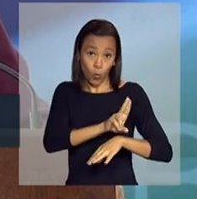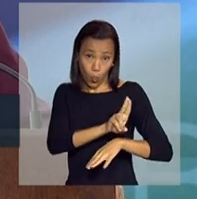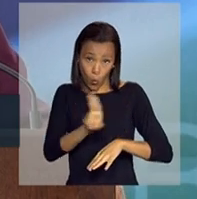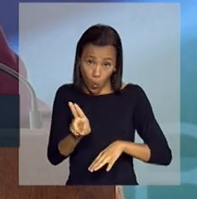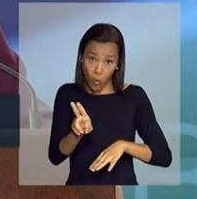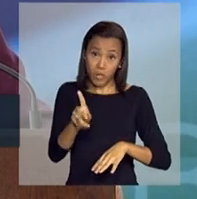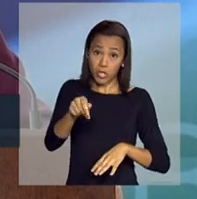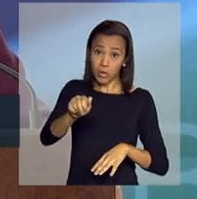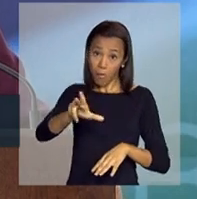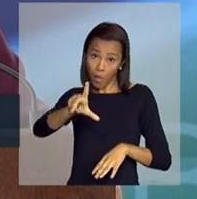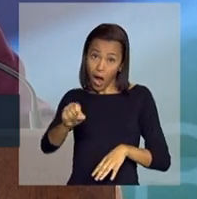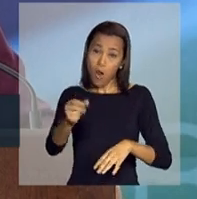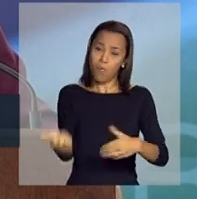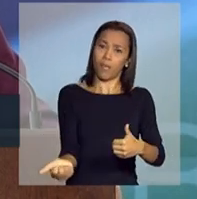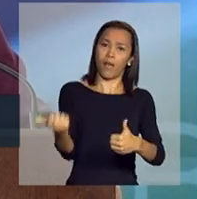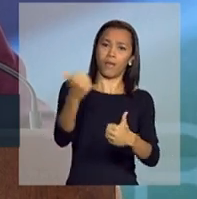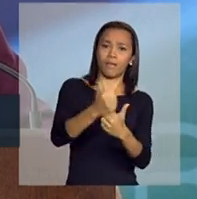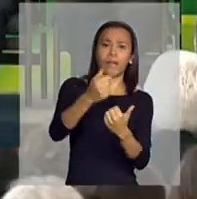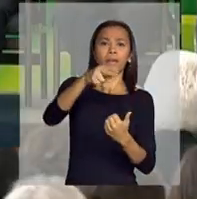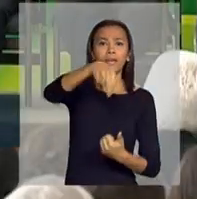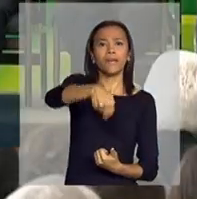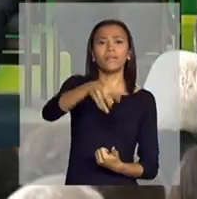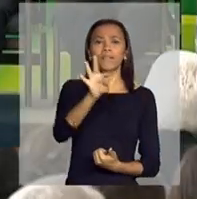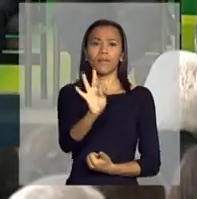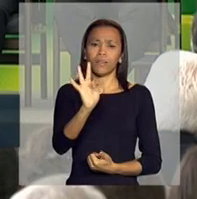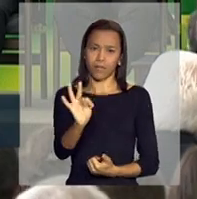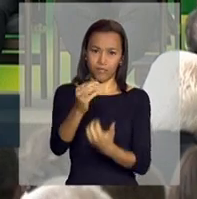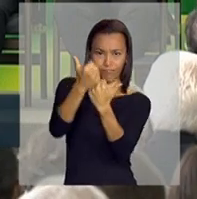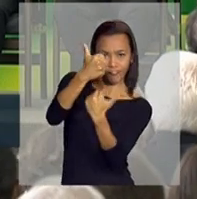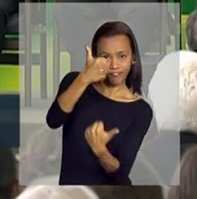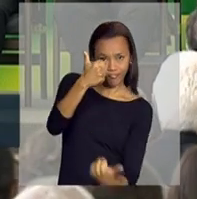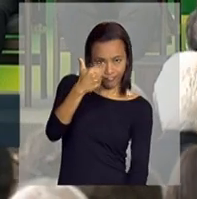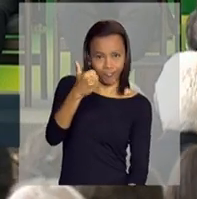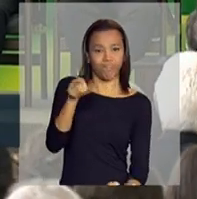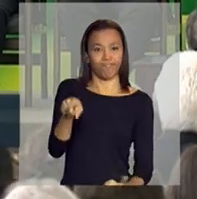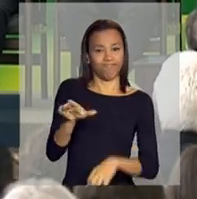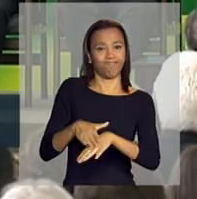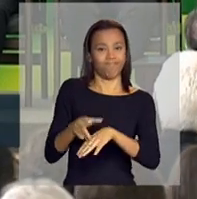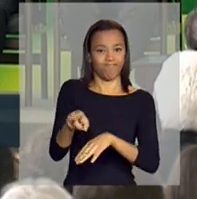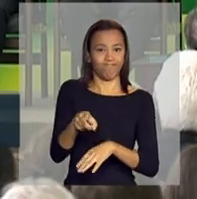para integrar a diretoria da NTT. Senhoras e senhores,